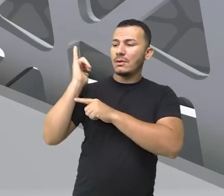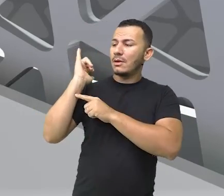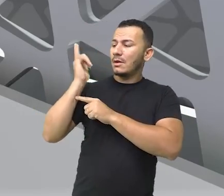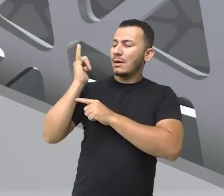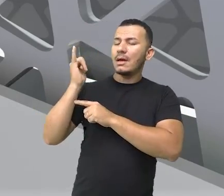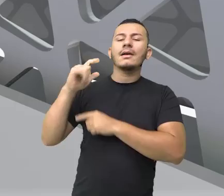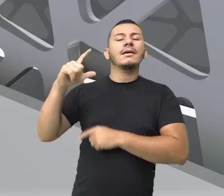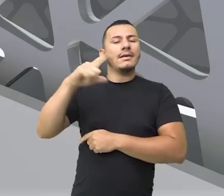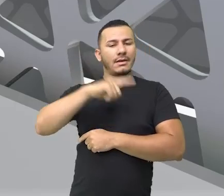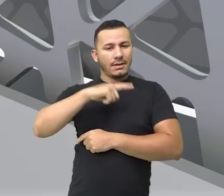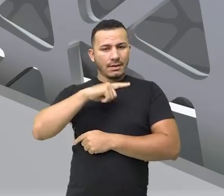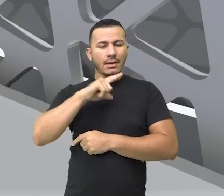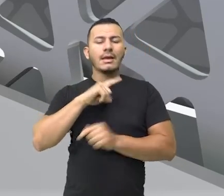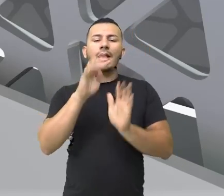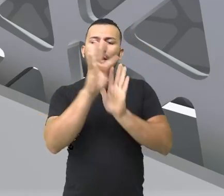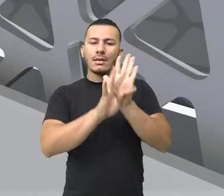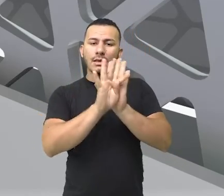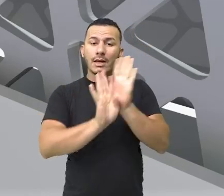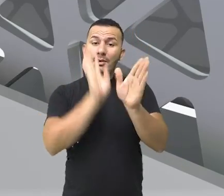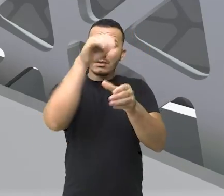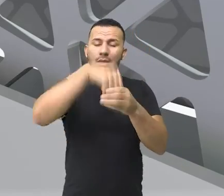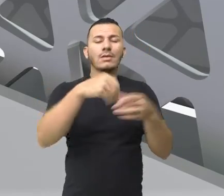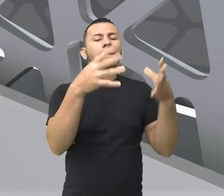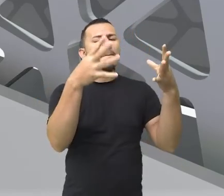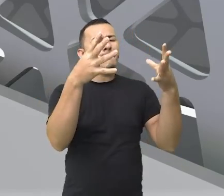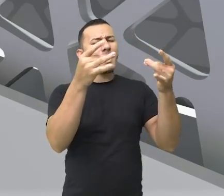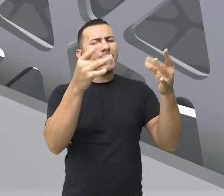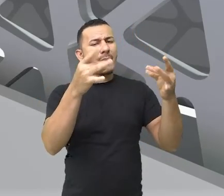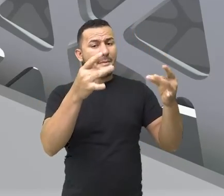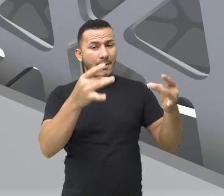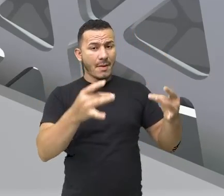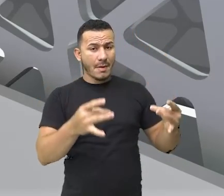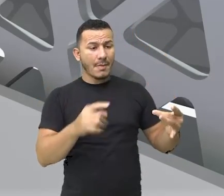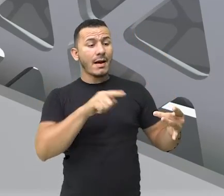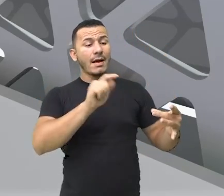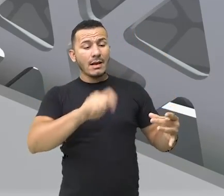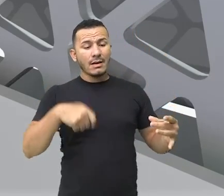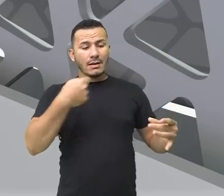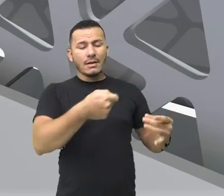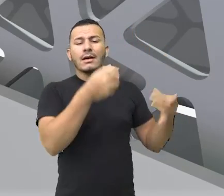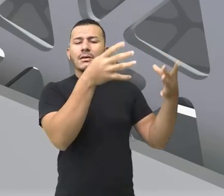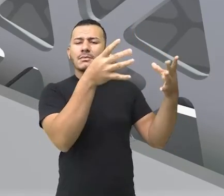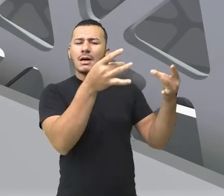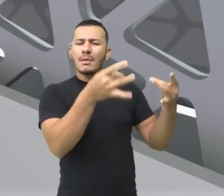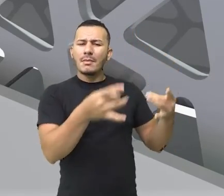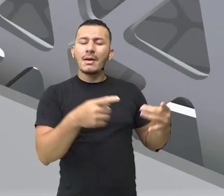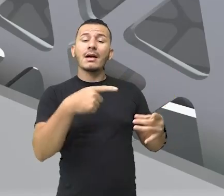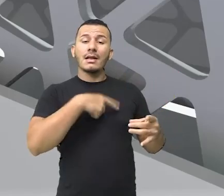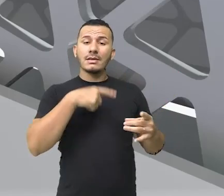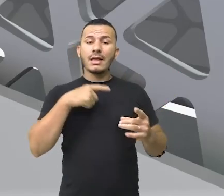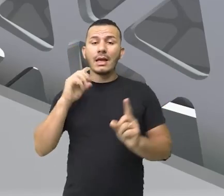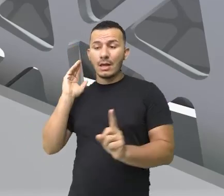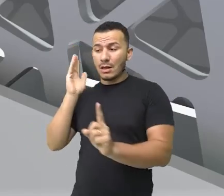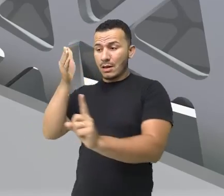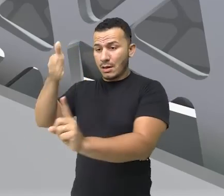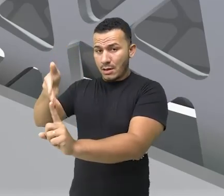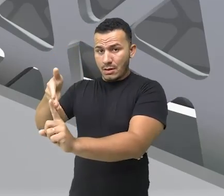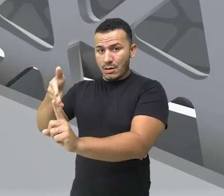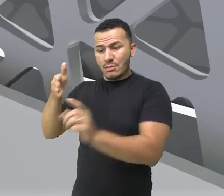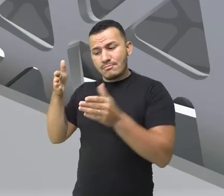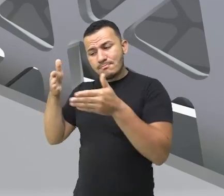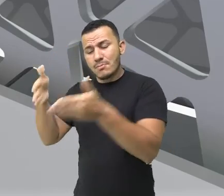ter um texto descritivo. É a descrição objetiva